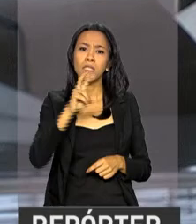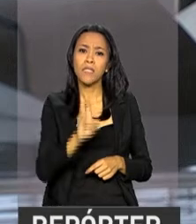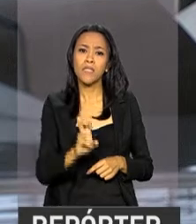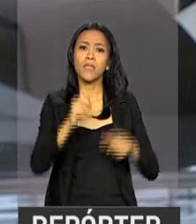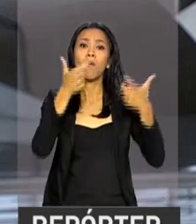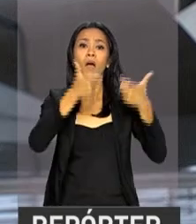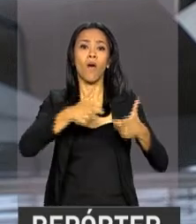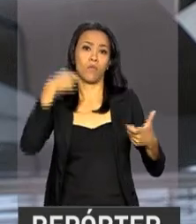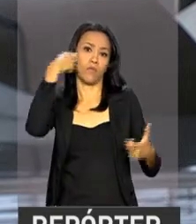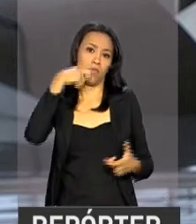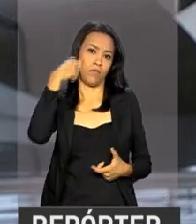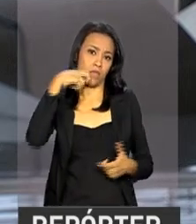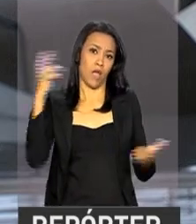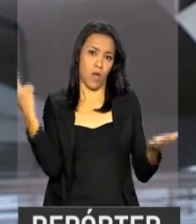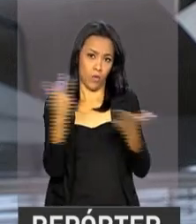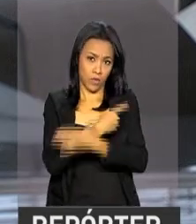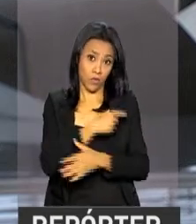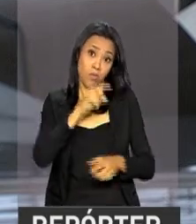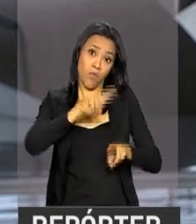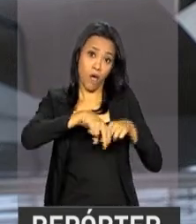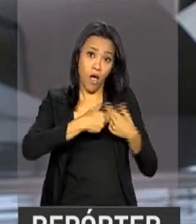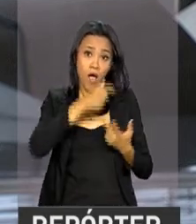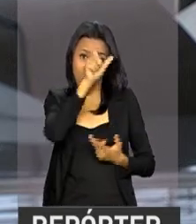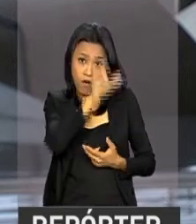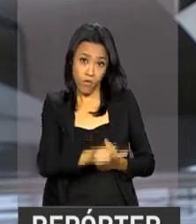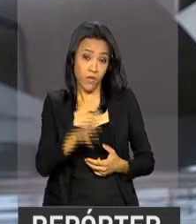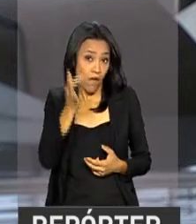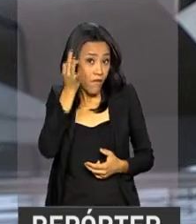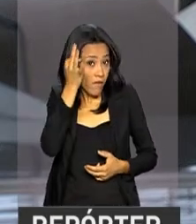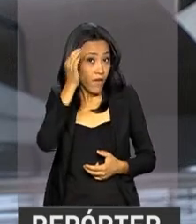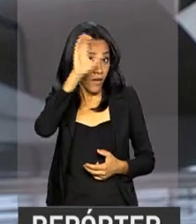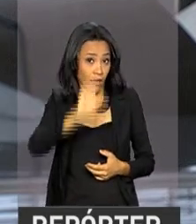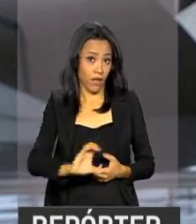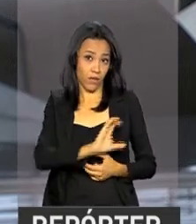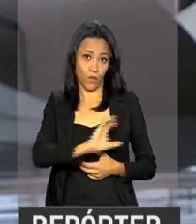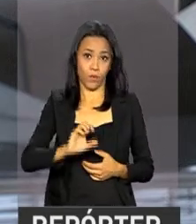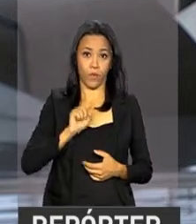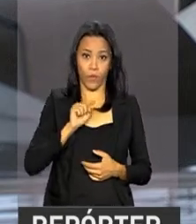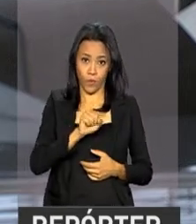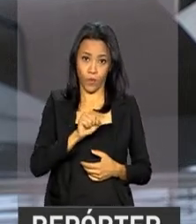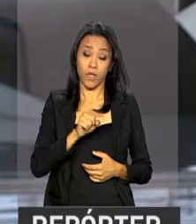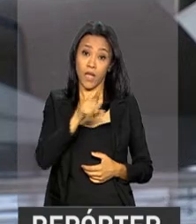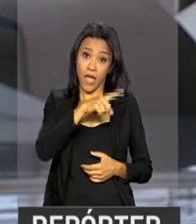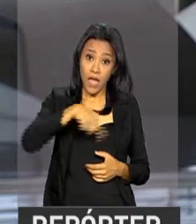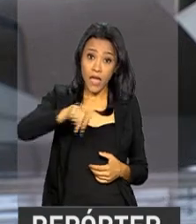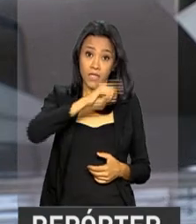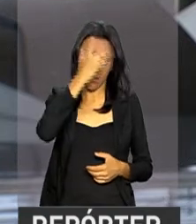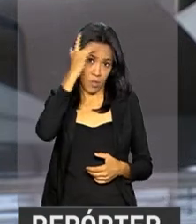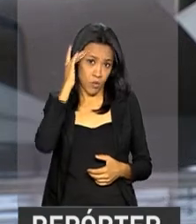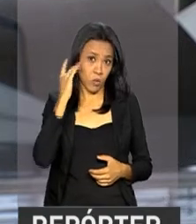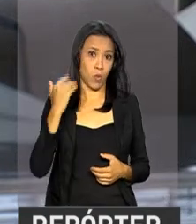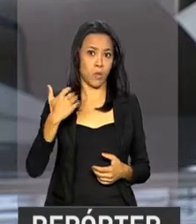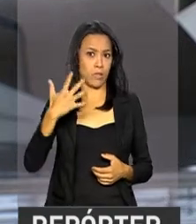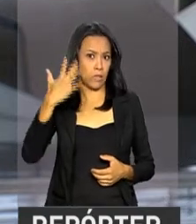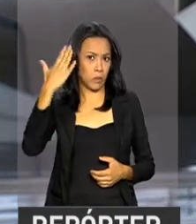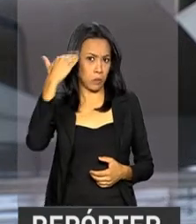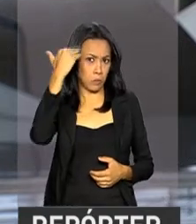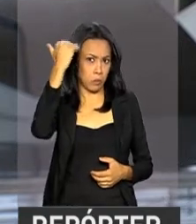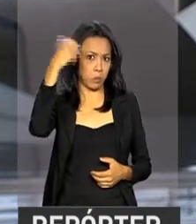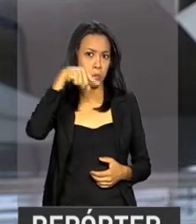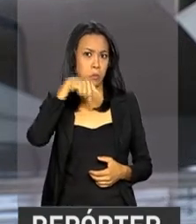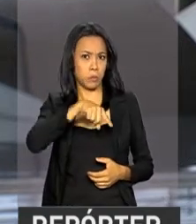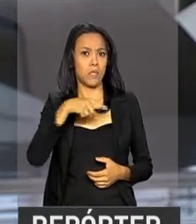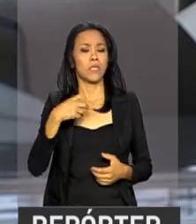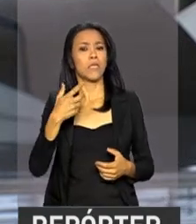eles foram mortos por exercerem a fé católica segundo o presidente esses martins deram a vida em nome